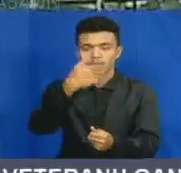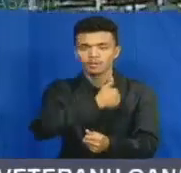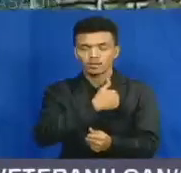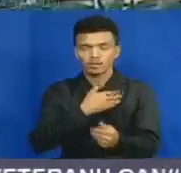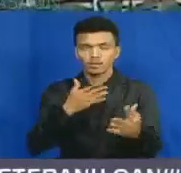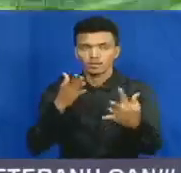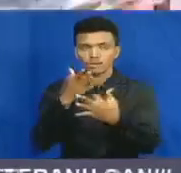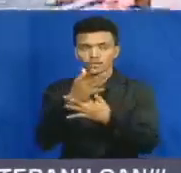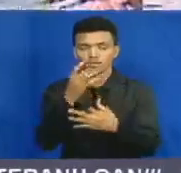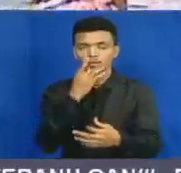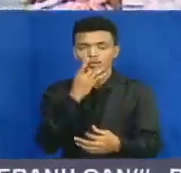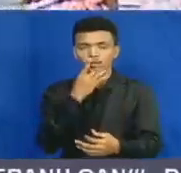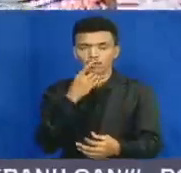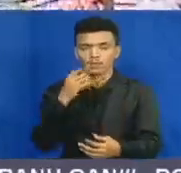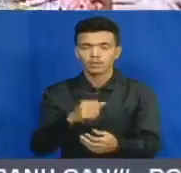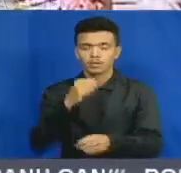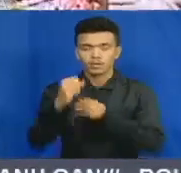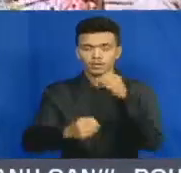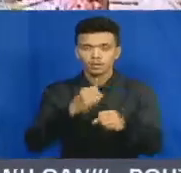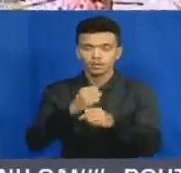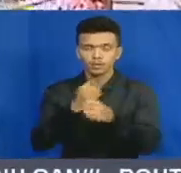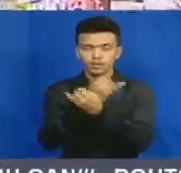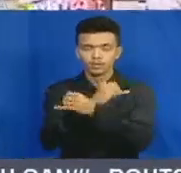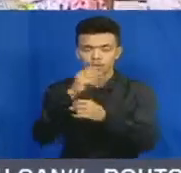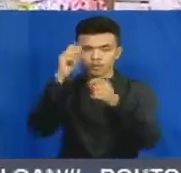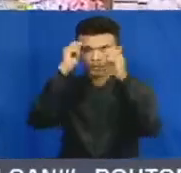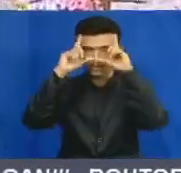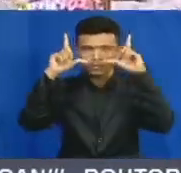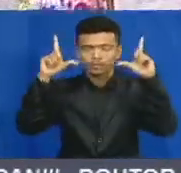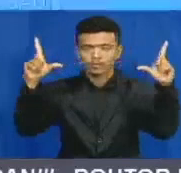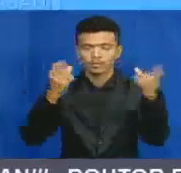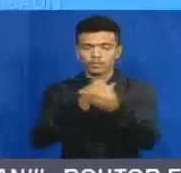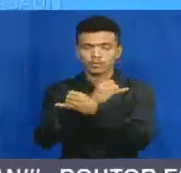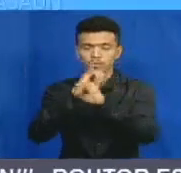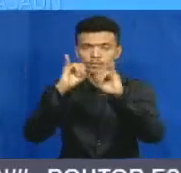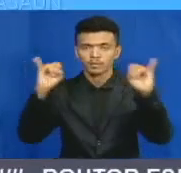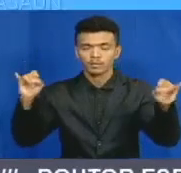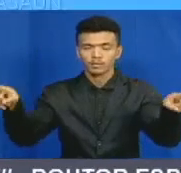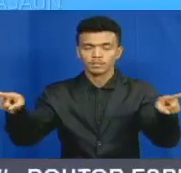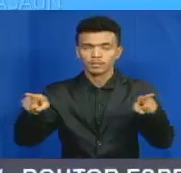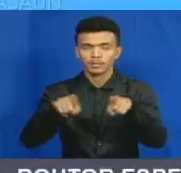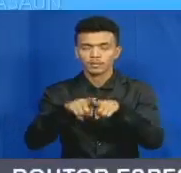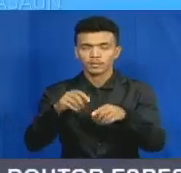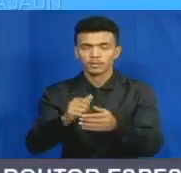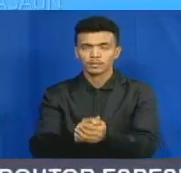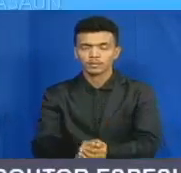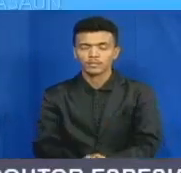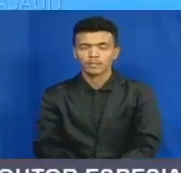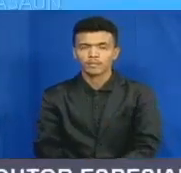asesu balina elektrisidade deste Timor-Leste restaurante independência. Makanesang aldea